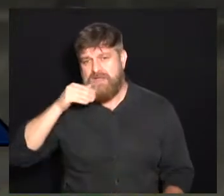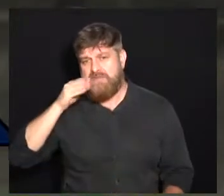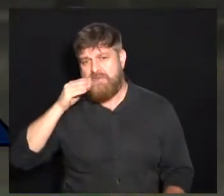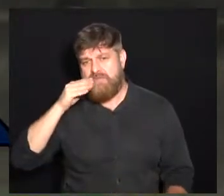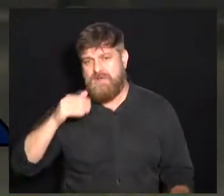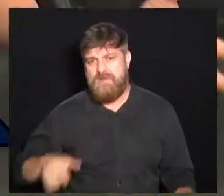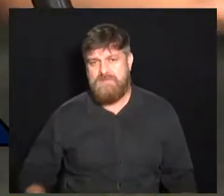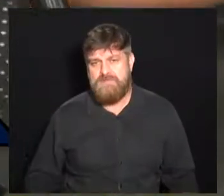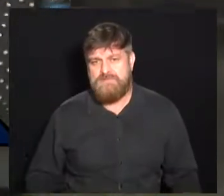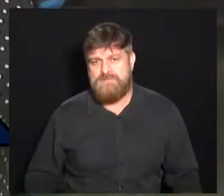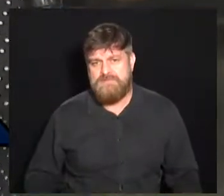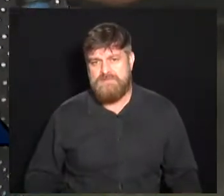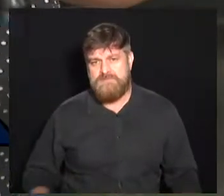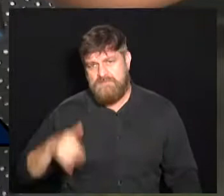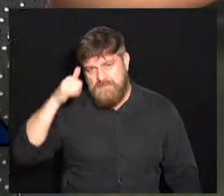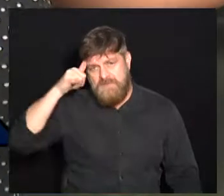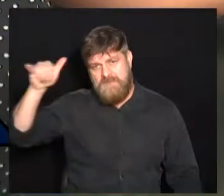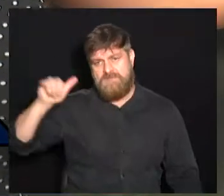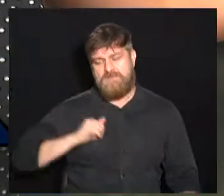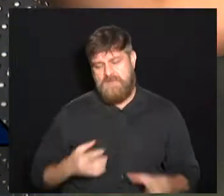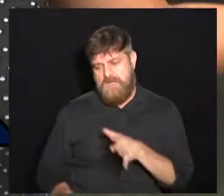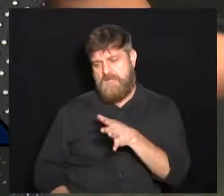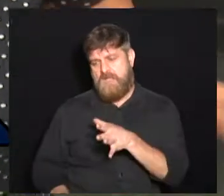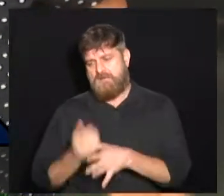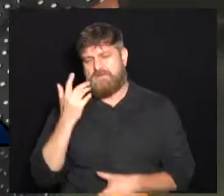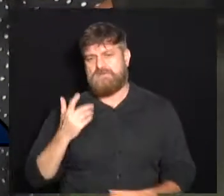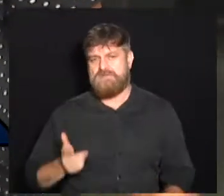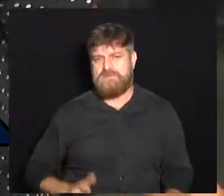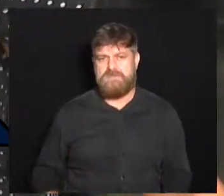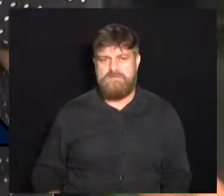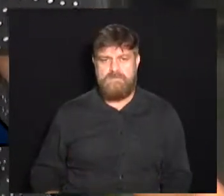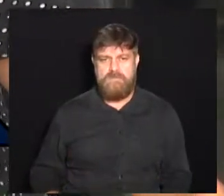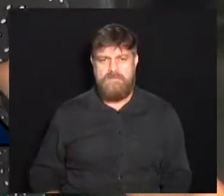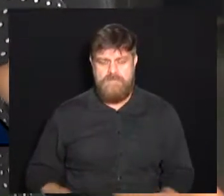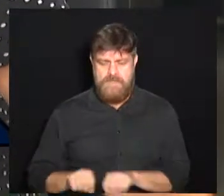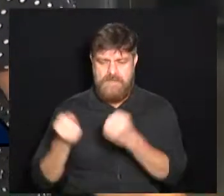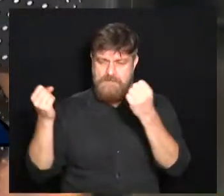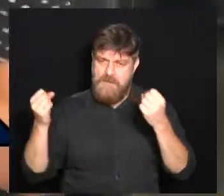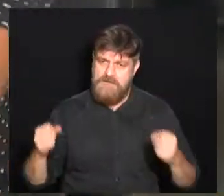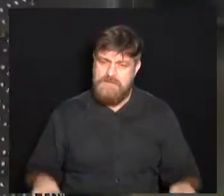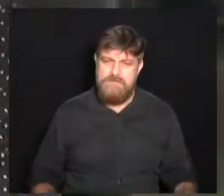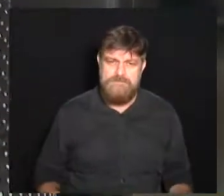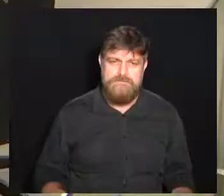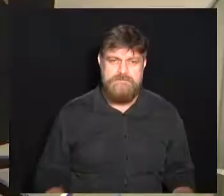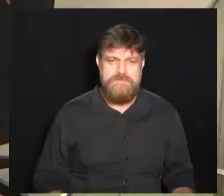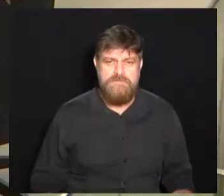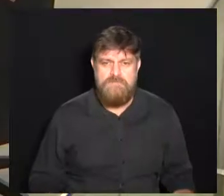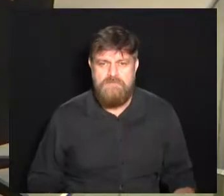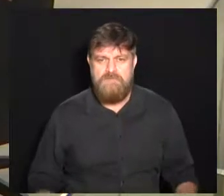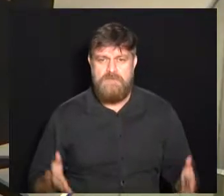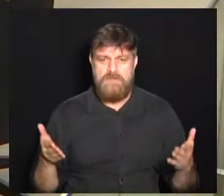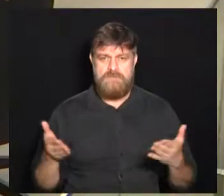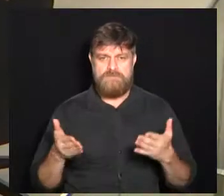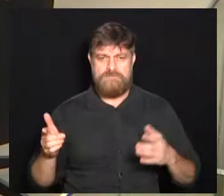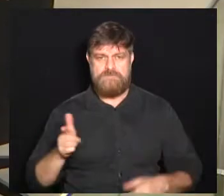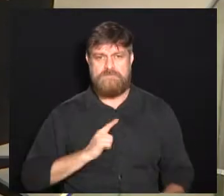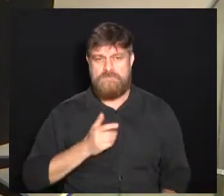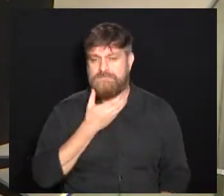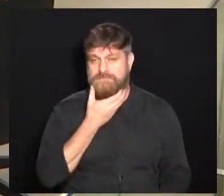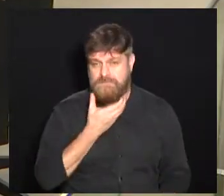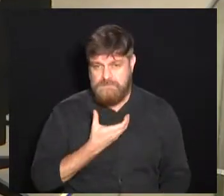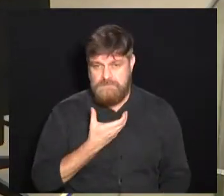rede própria para evitar esse tipo de instabilidade. Muito obrigada. Obrigado. Então, nós agora temos o